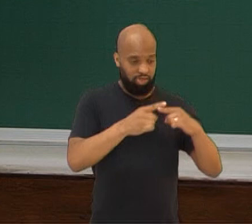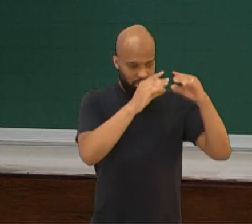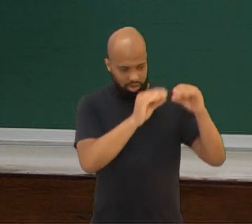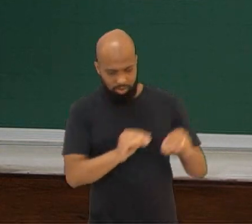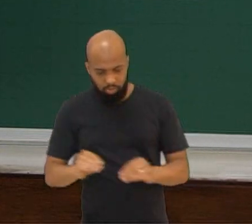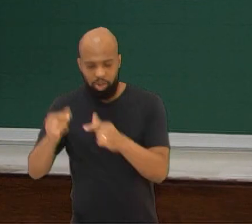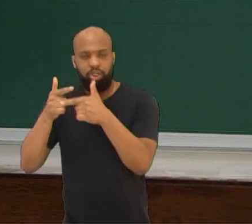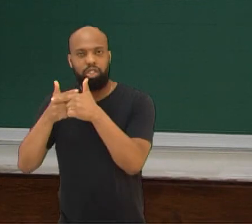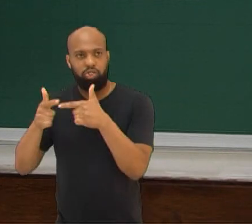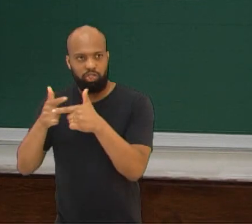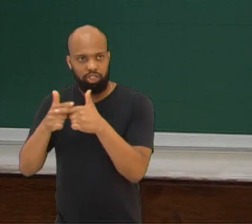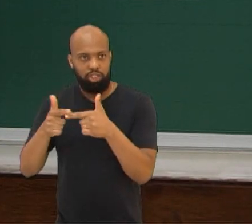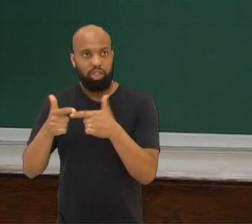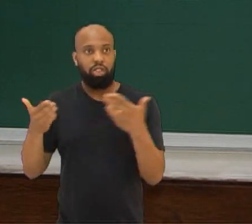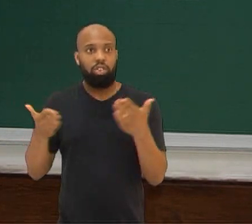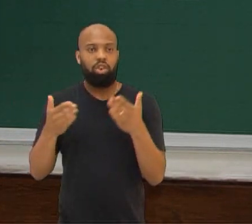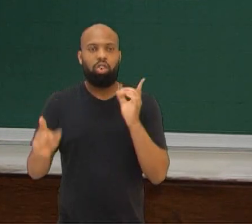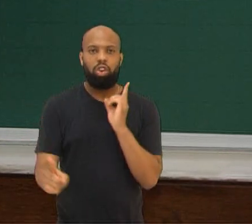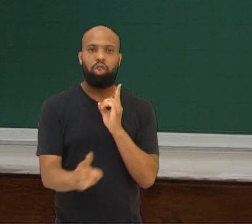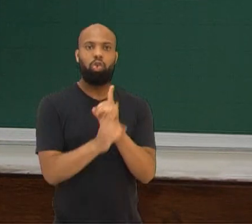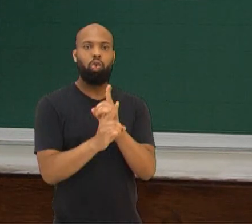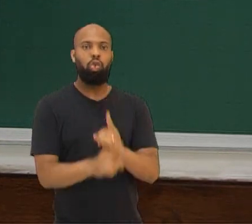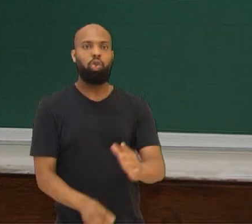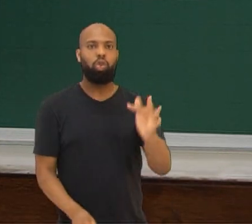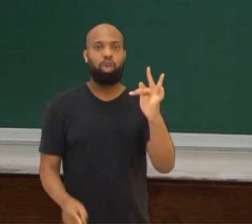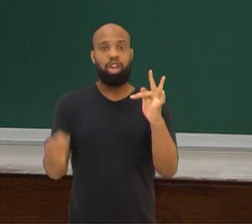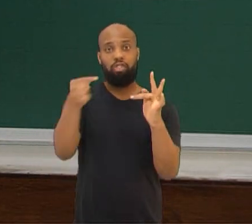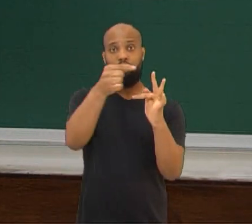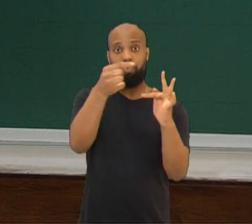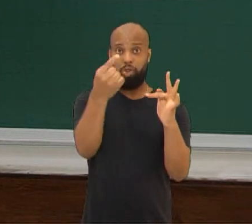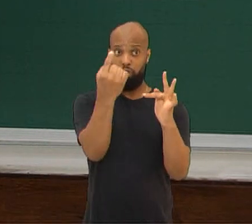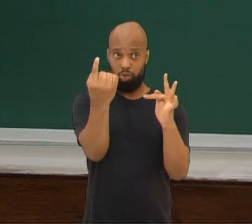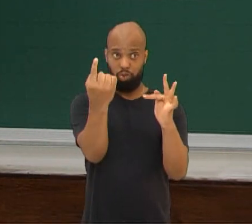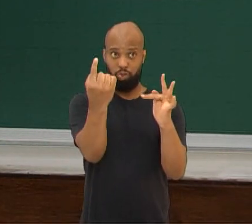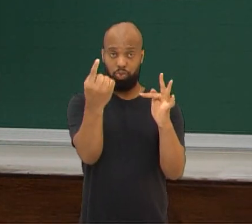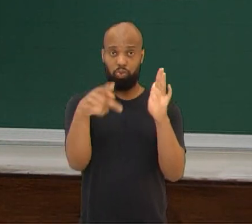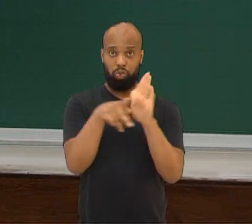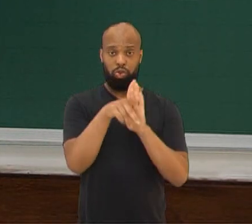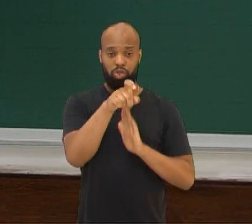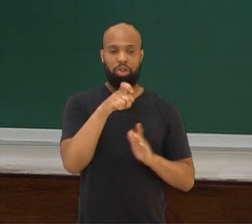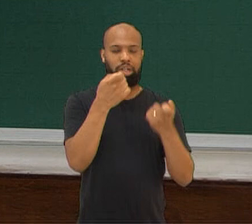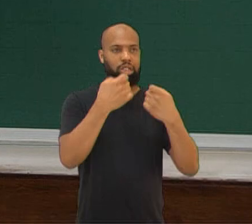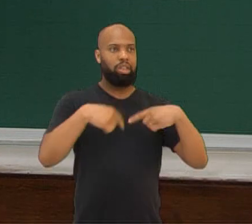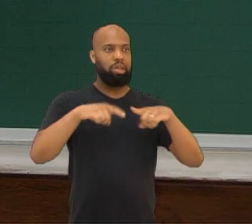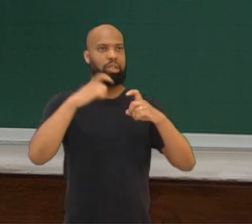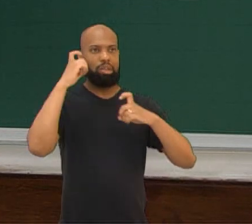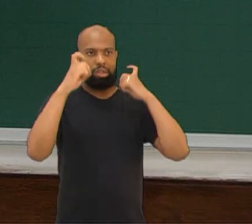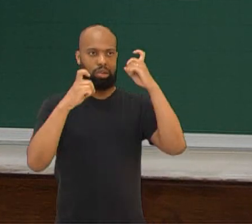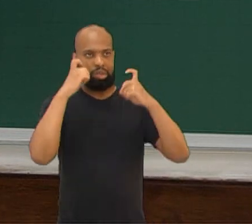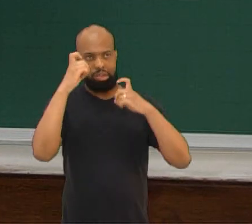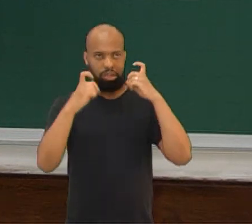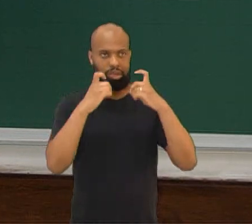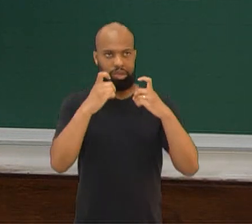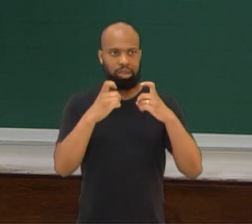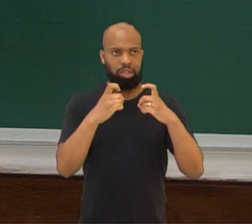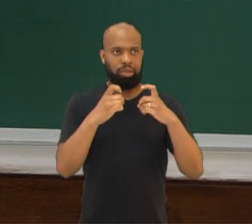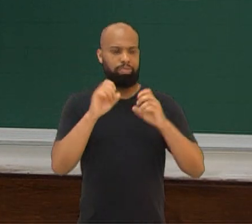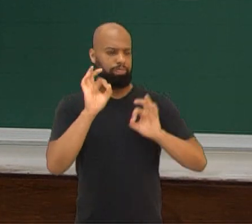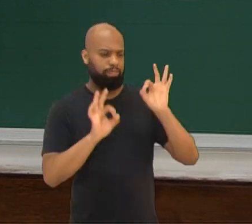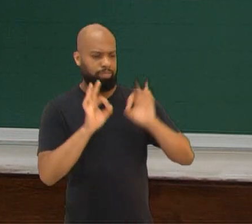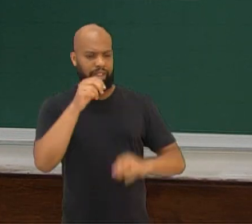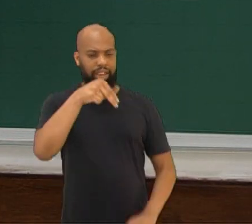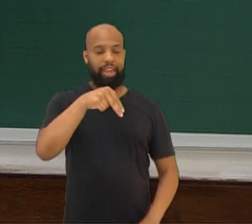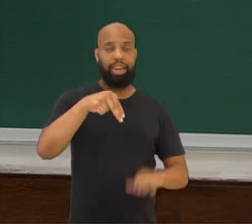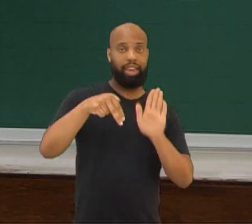passou dividindo, encontramos a função inversa de x e não precisamos nos preocupar em mexer com